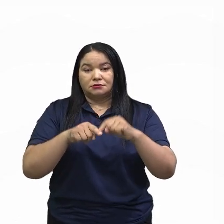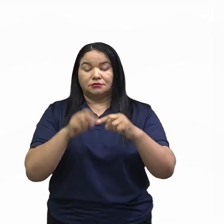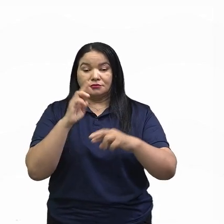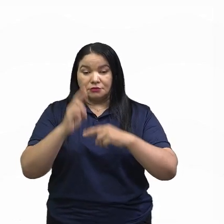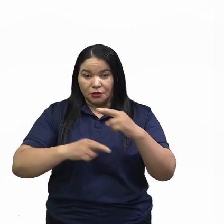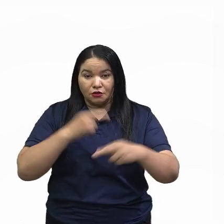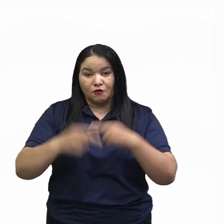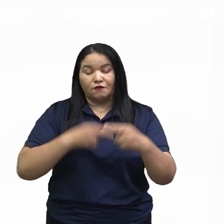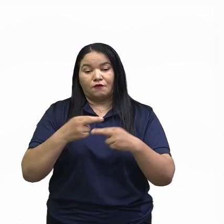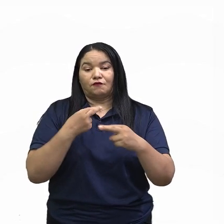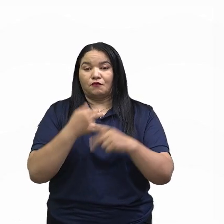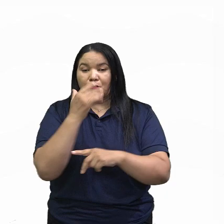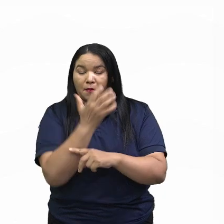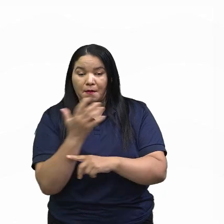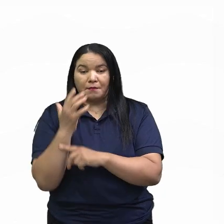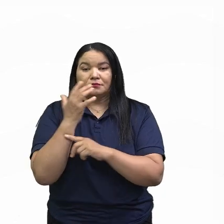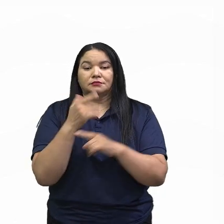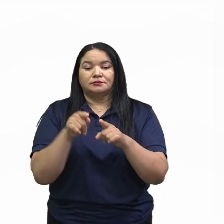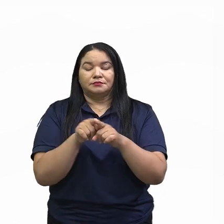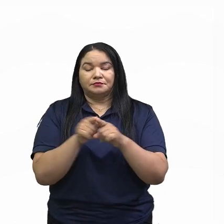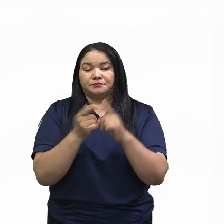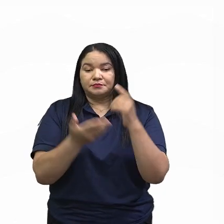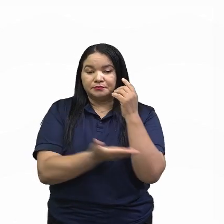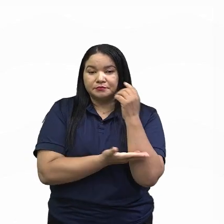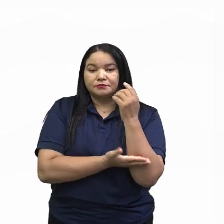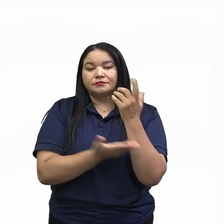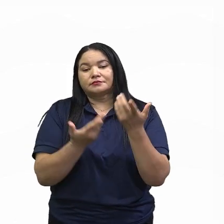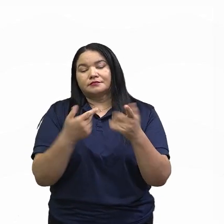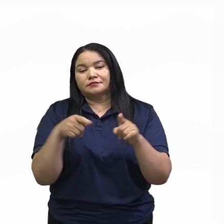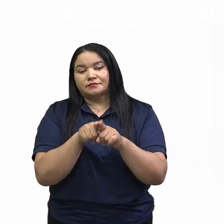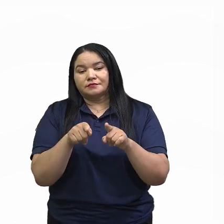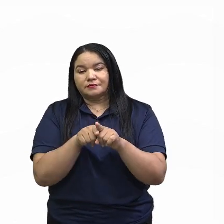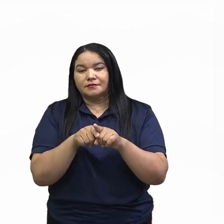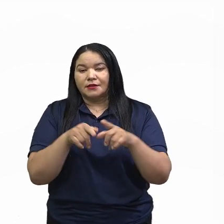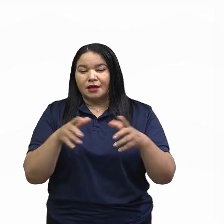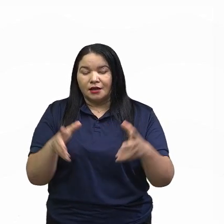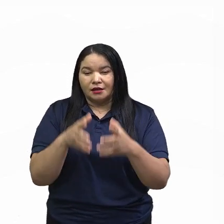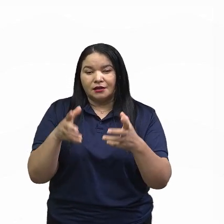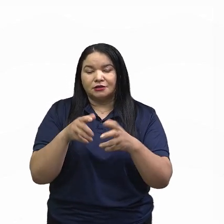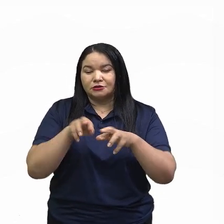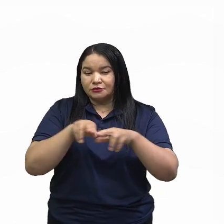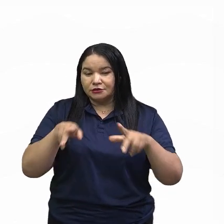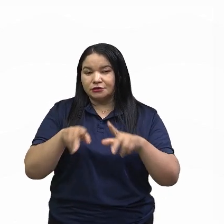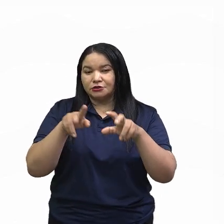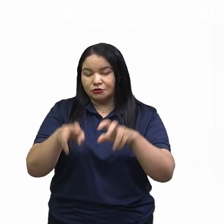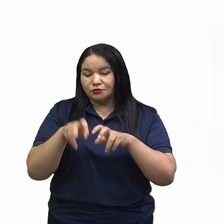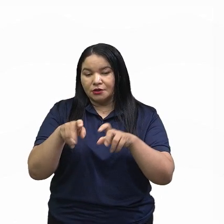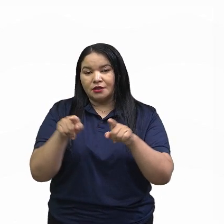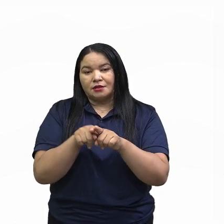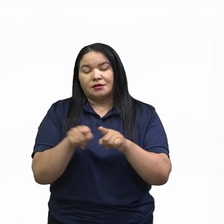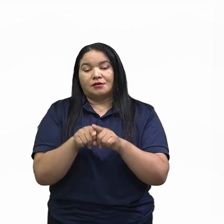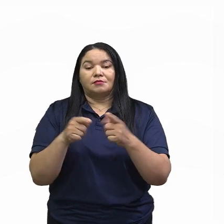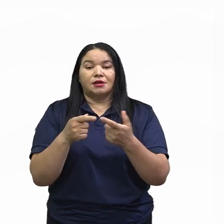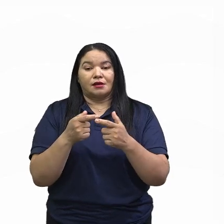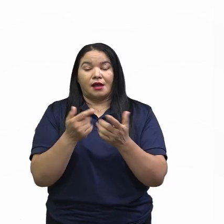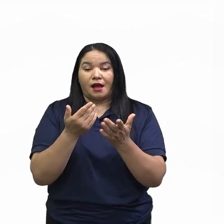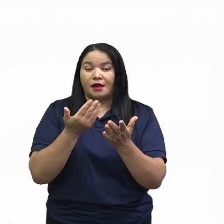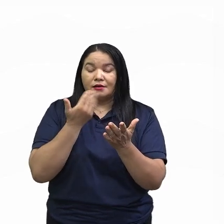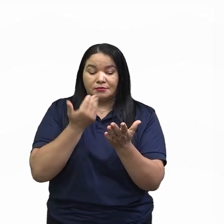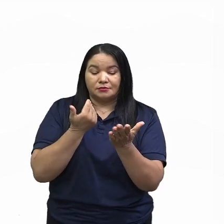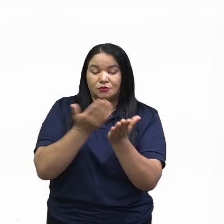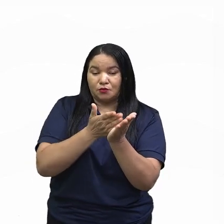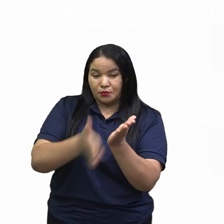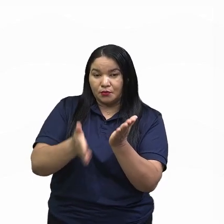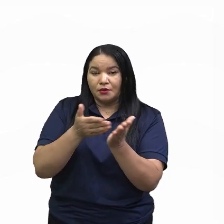plantas, madeira, resíduos agrícolas, restos de alimento, excrementos e até